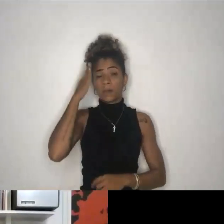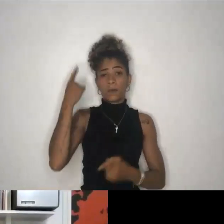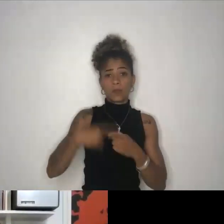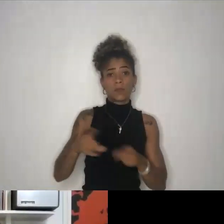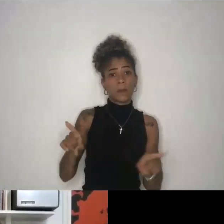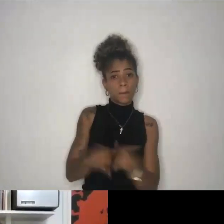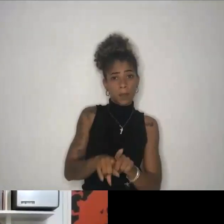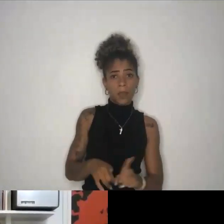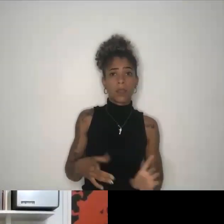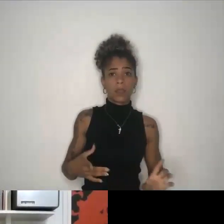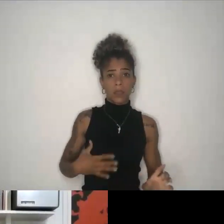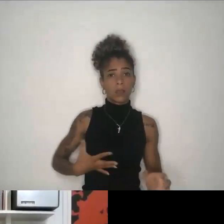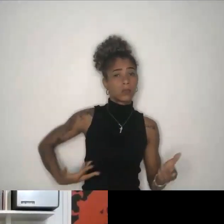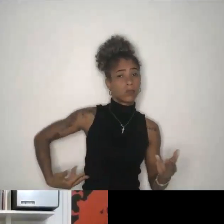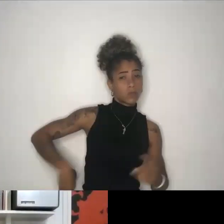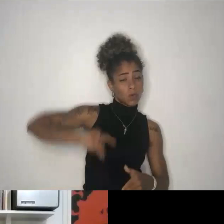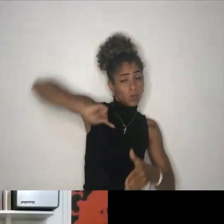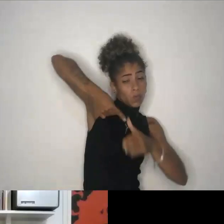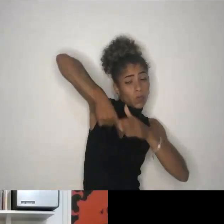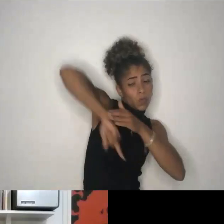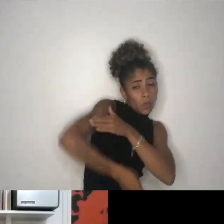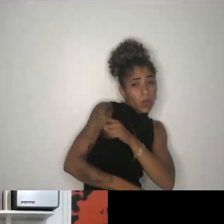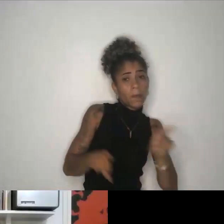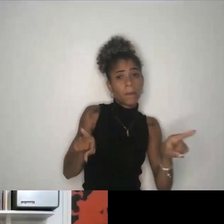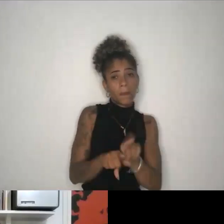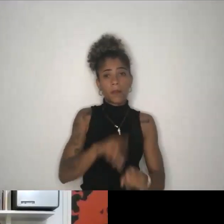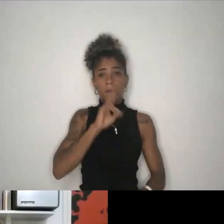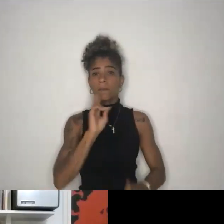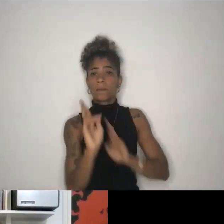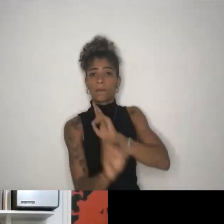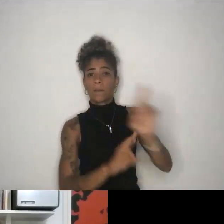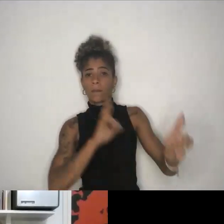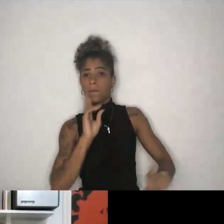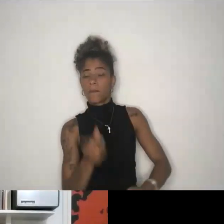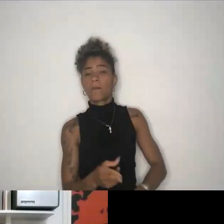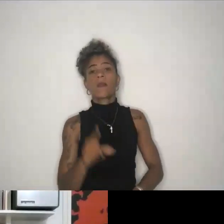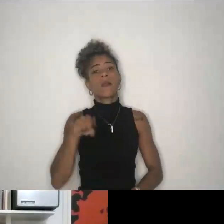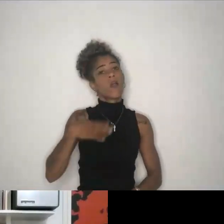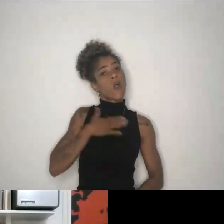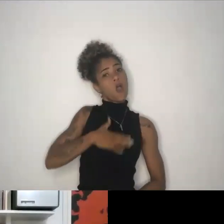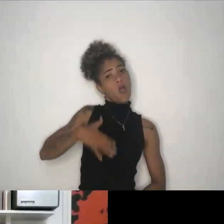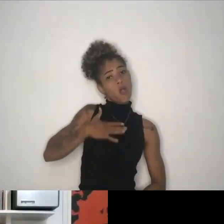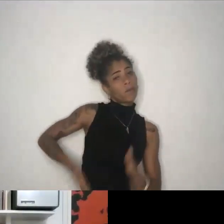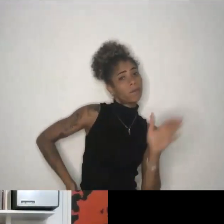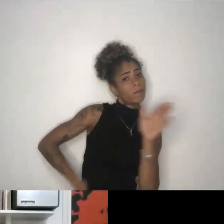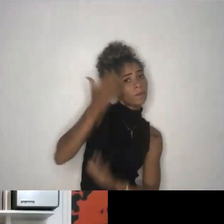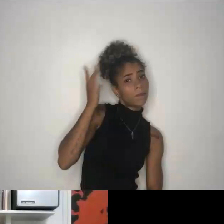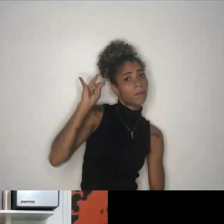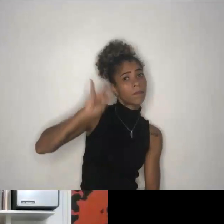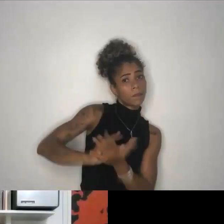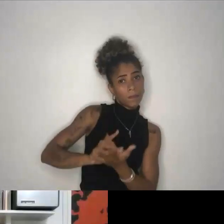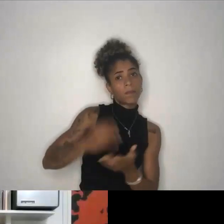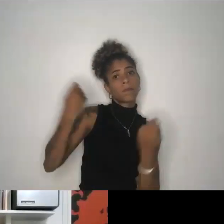muito envolvido aí eu fico aí respondendo o Batman né Eu gosto muito de viajar e eu realmente preciso